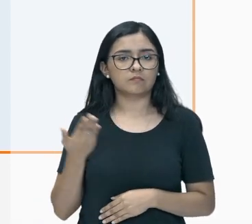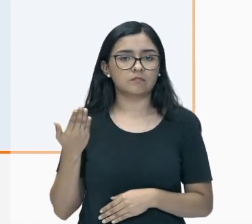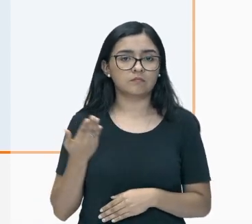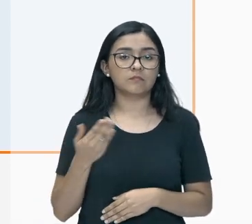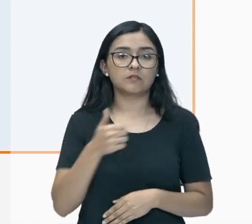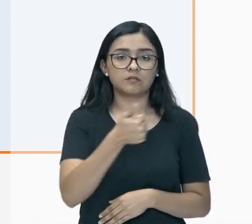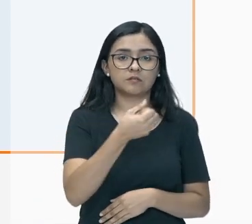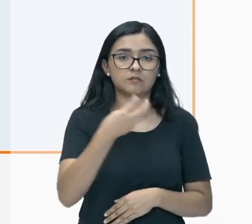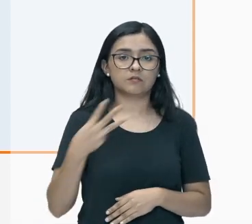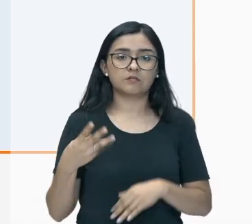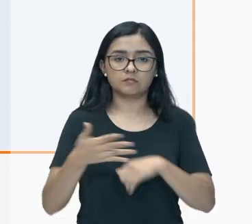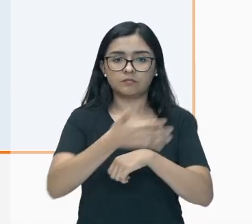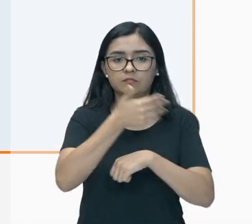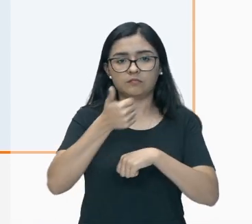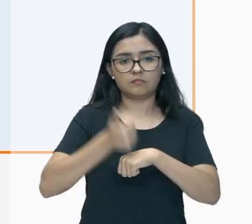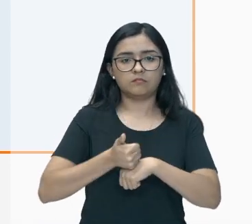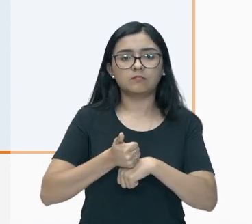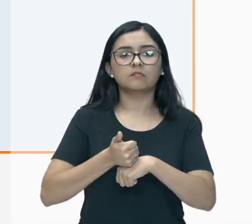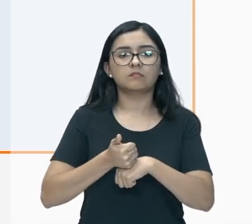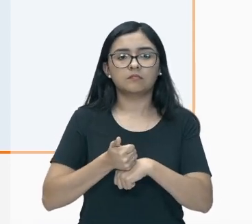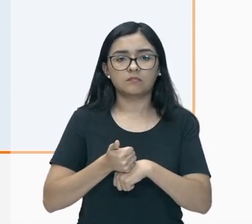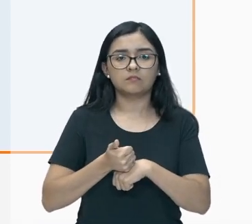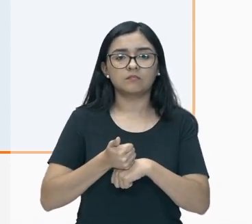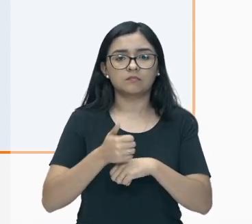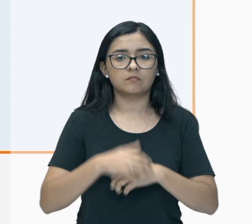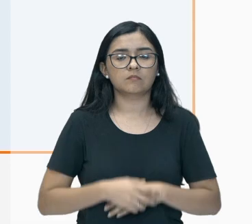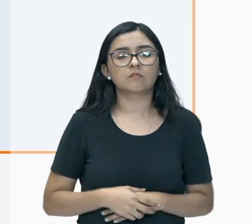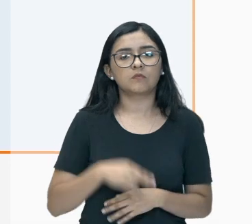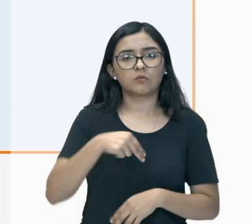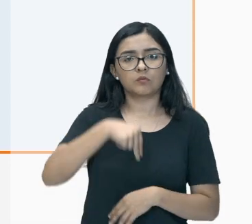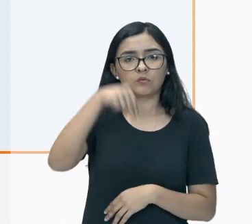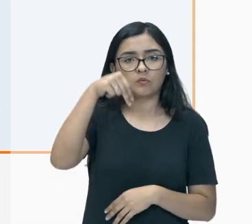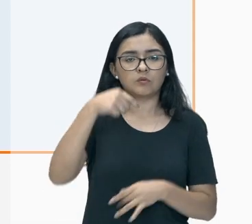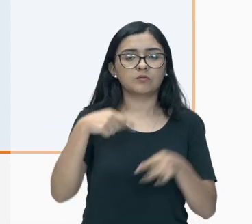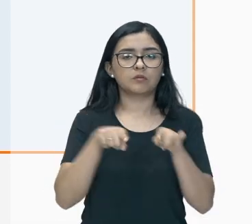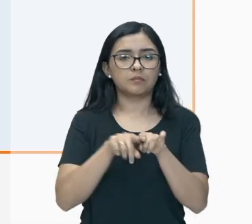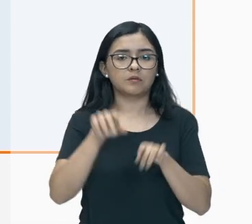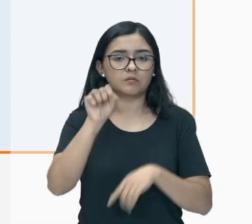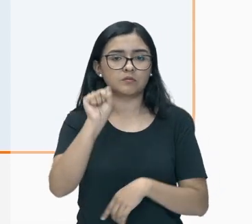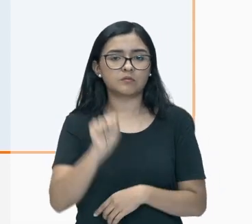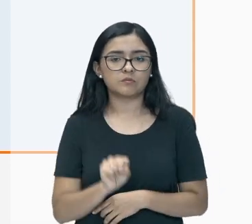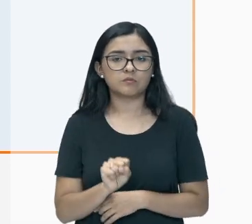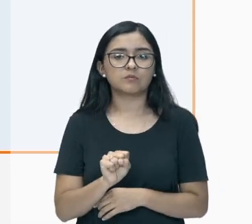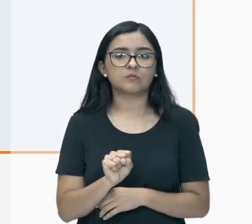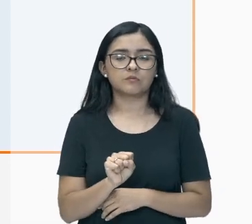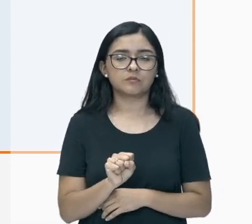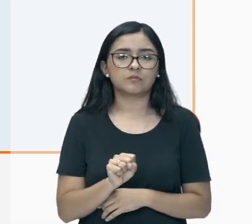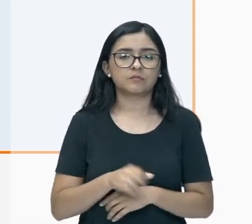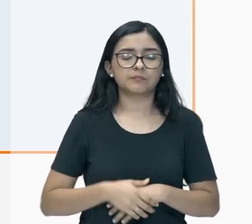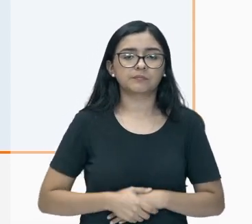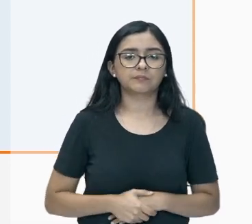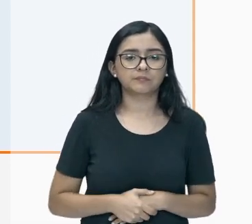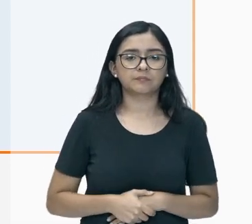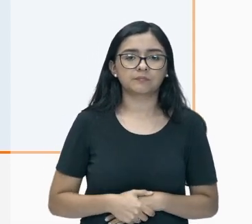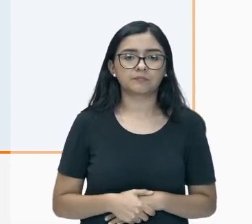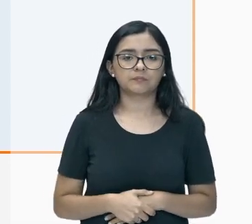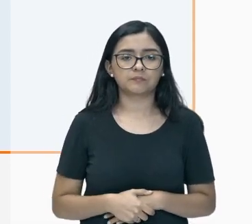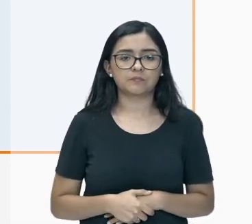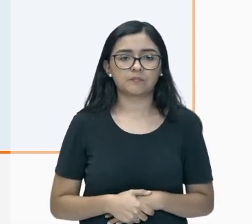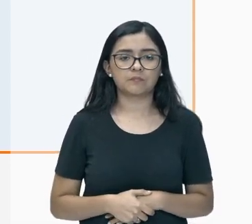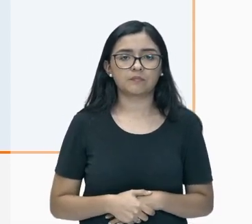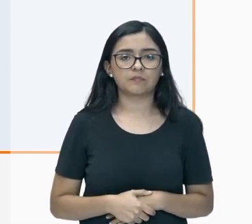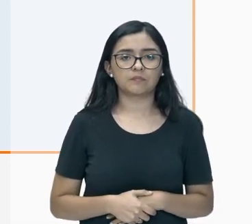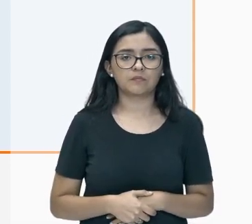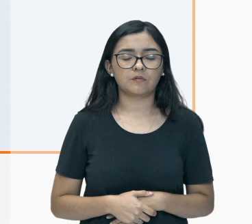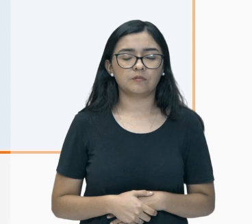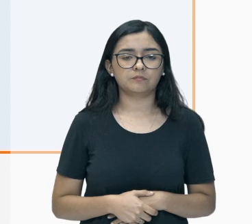13 colônias aí. Essas colônias vão estar divididas em colônias do norte e colônias do sul, ou então colônia do norte, colônia do centro e colônias do